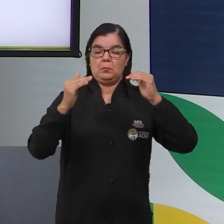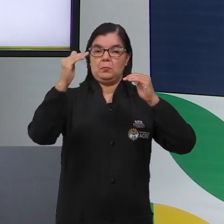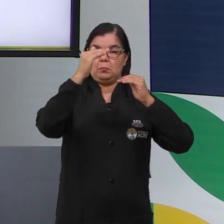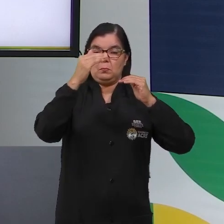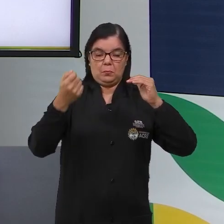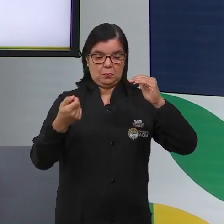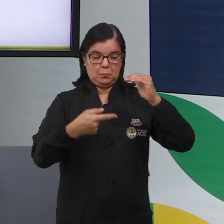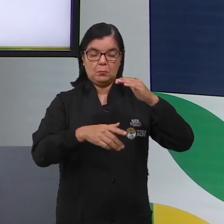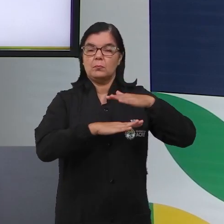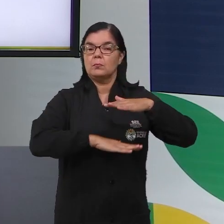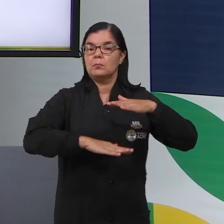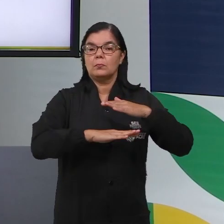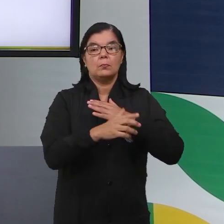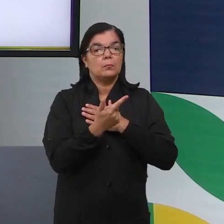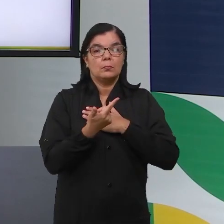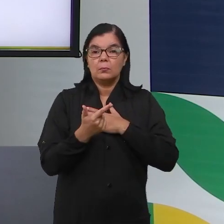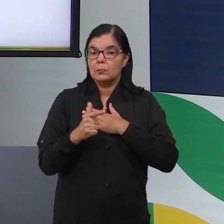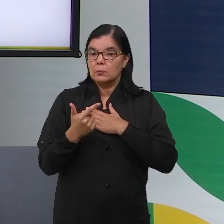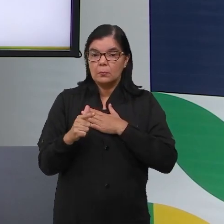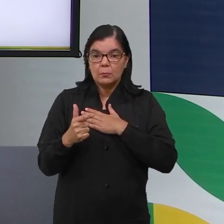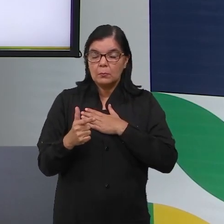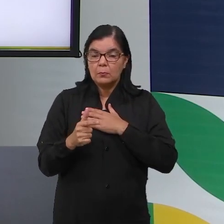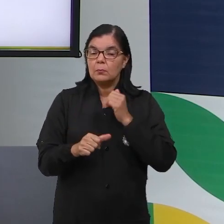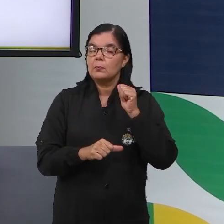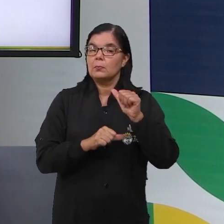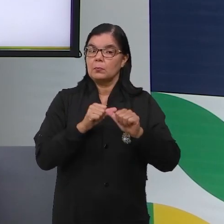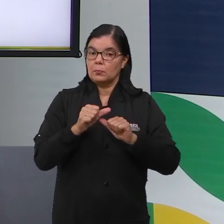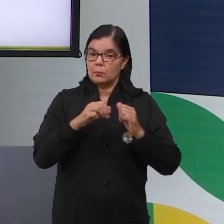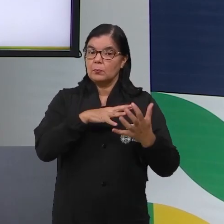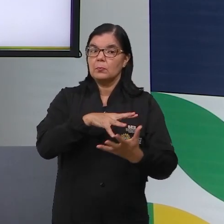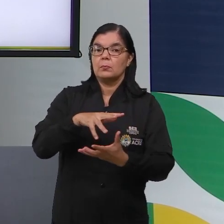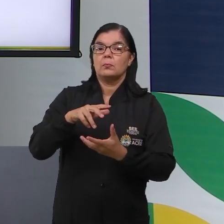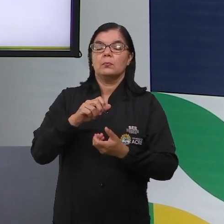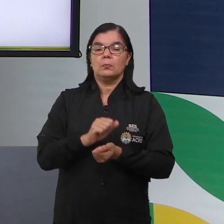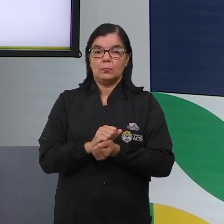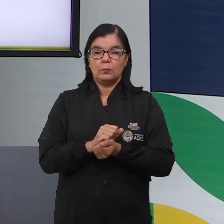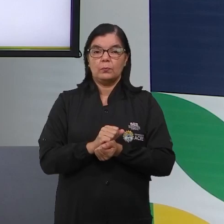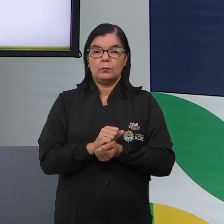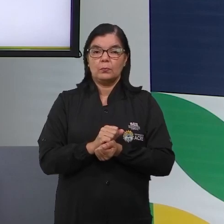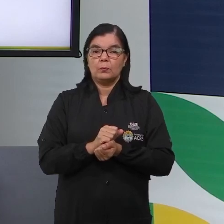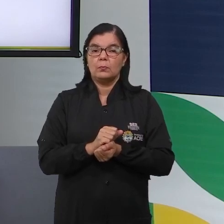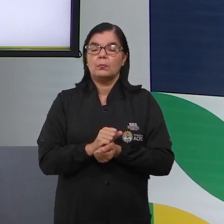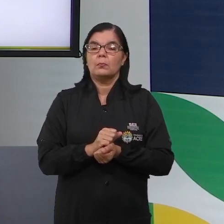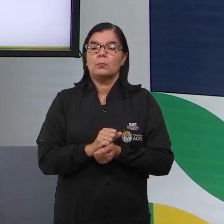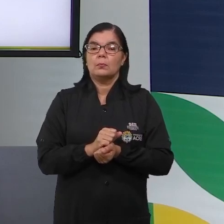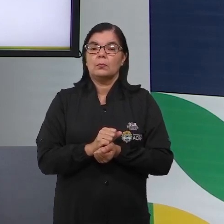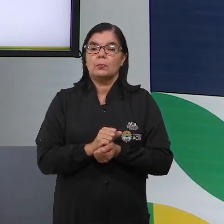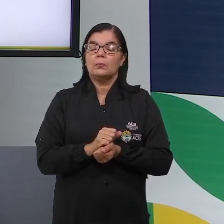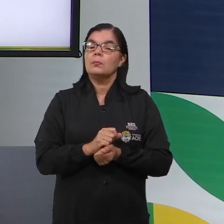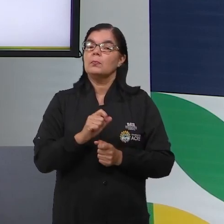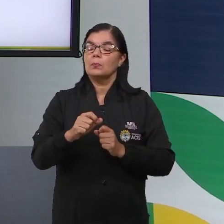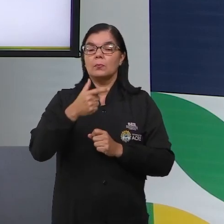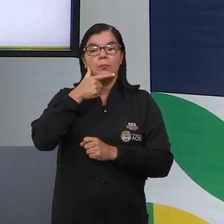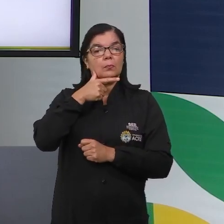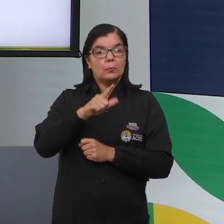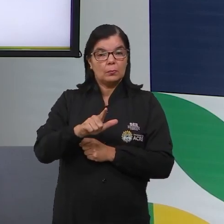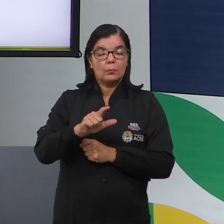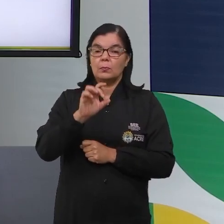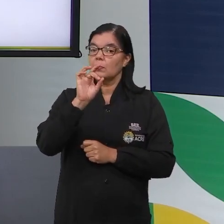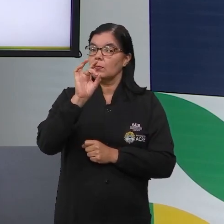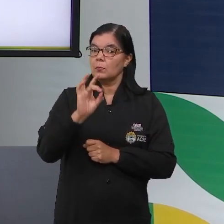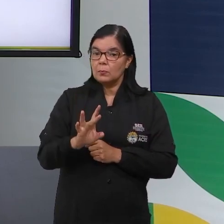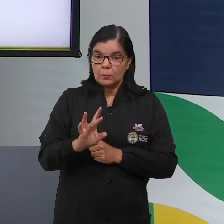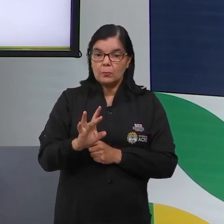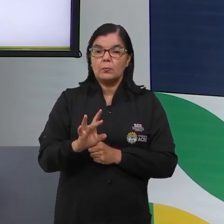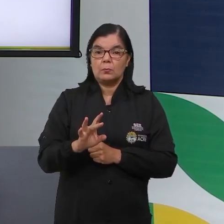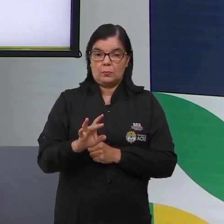e as demais são inferiores. Não existe. Essa troca, essa universalização, essa globalização através da língua é apenas uma